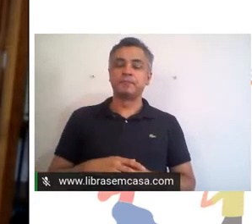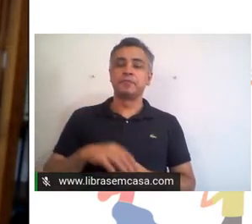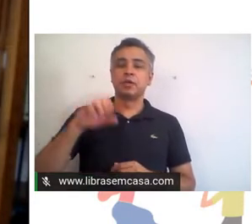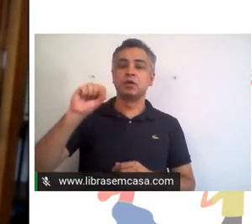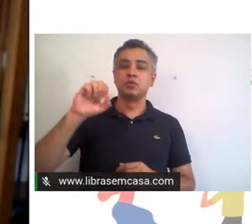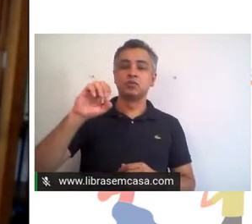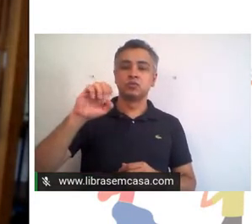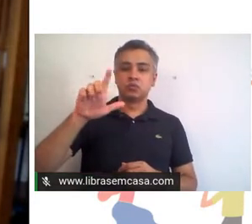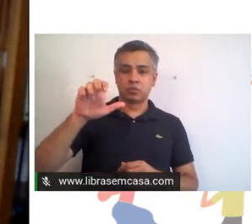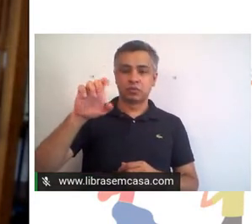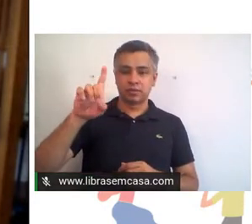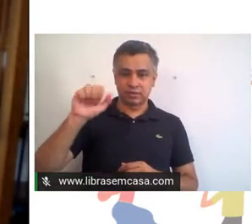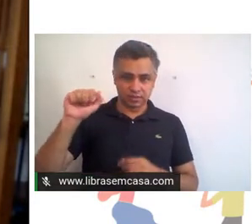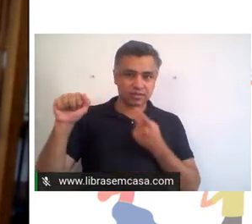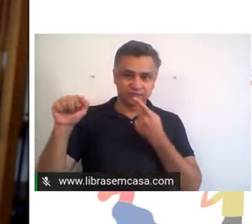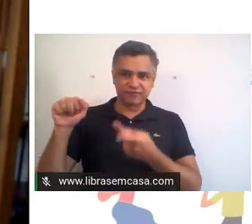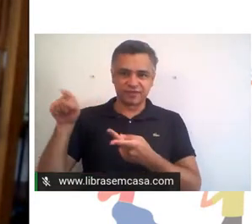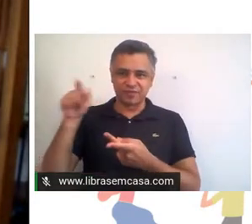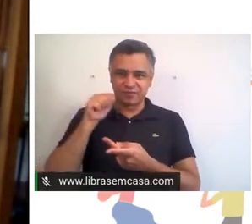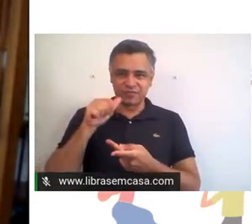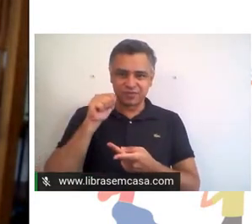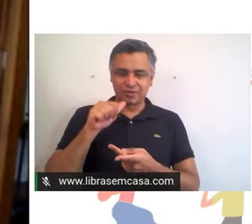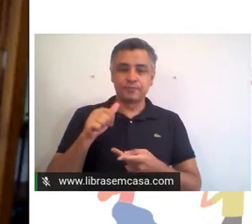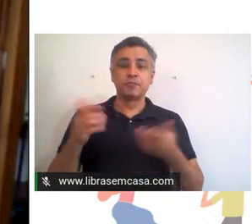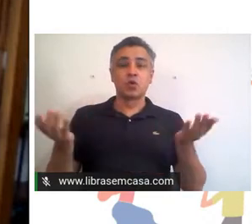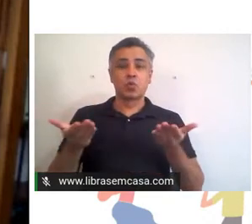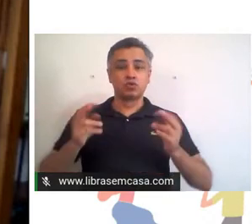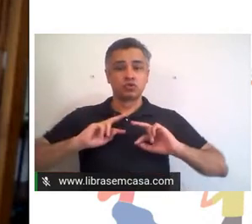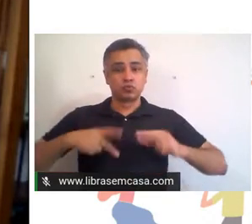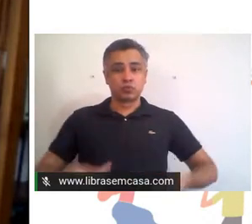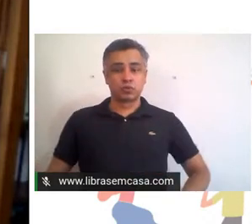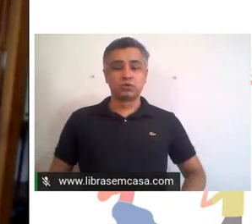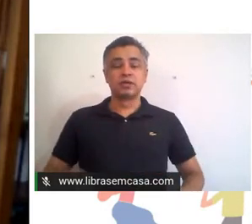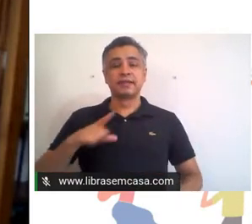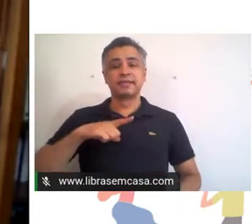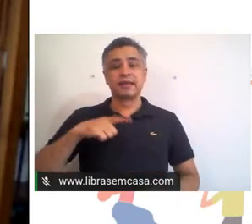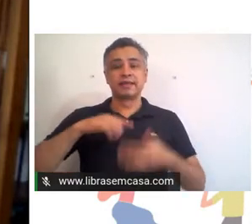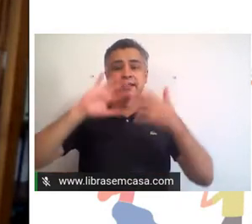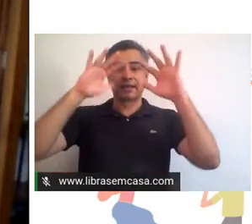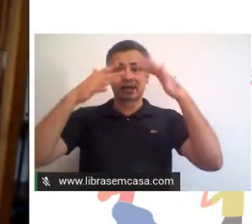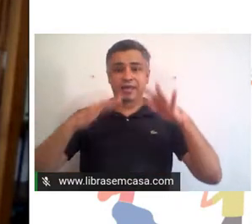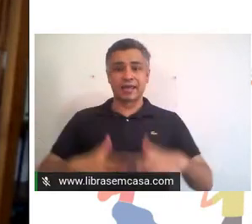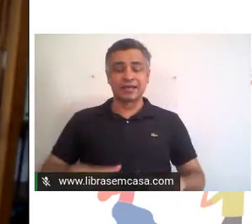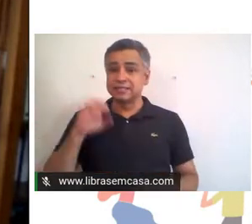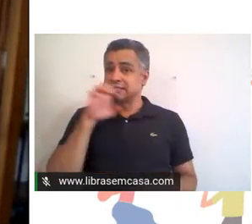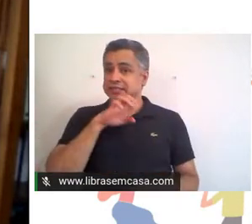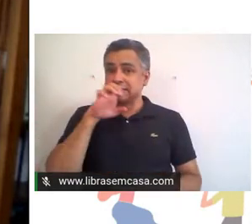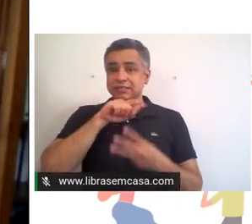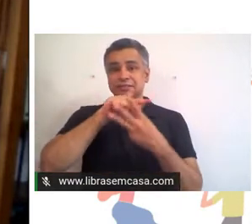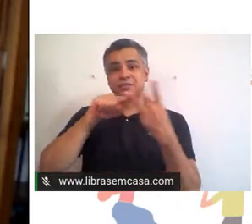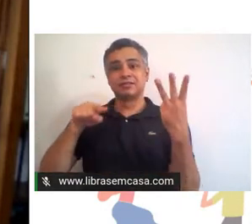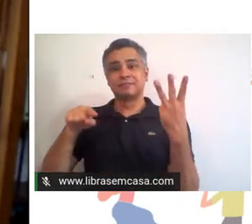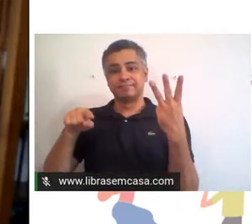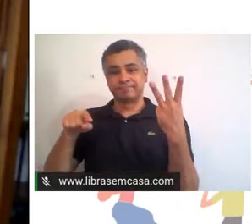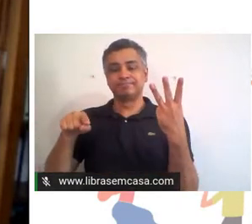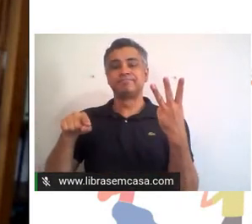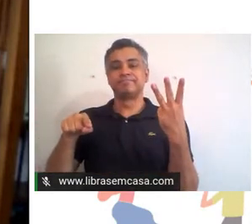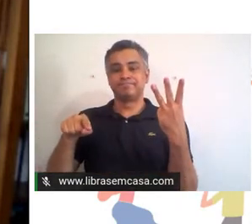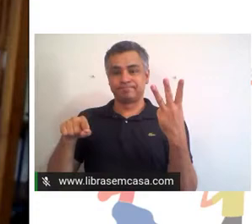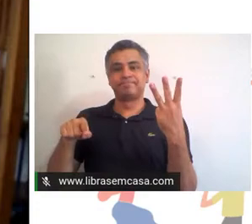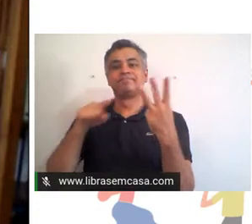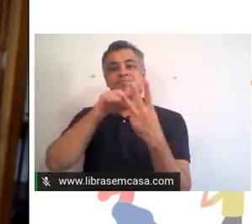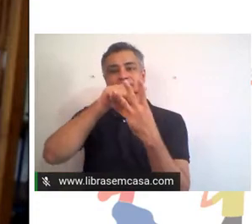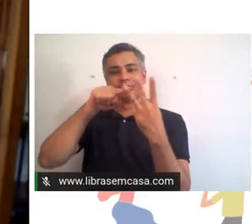nossa humanidade está hoje passando por três crises emergenciais muito importantes. Né? Quais são essas